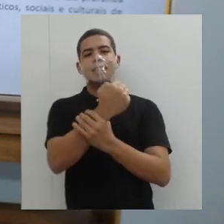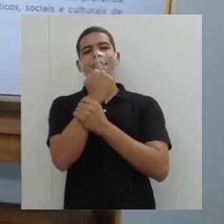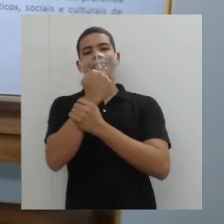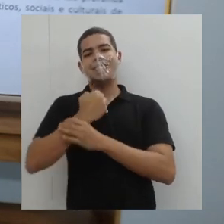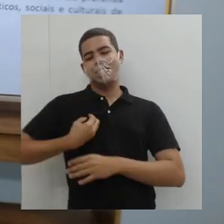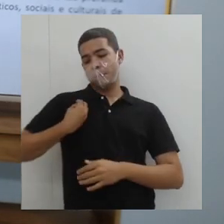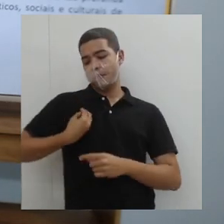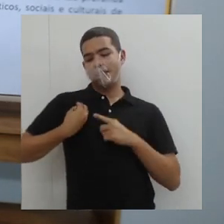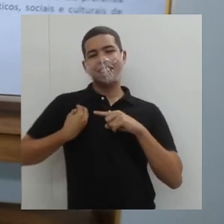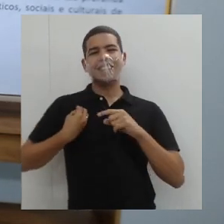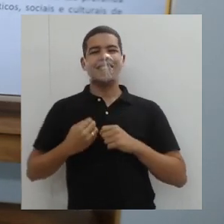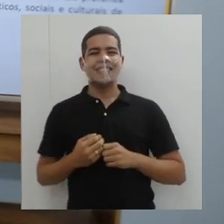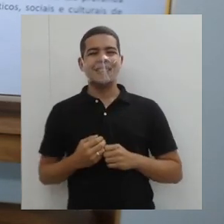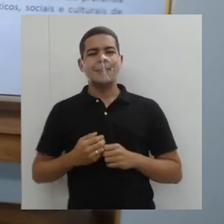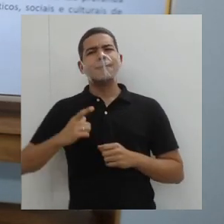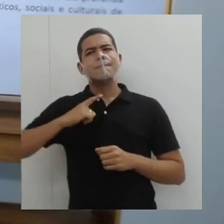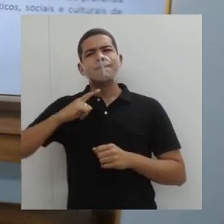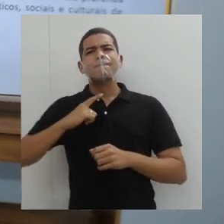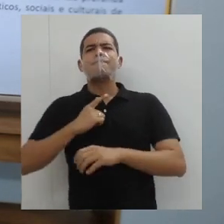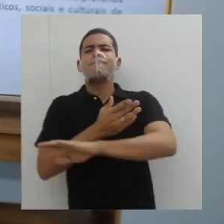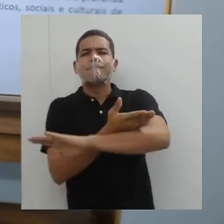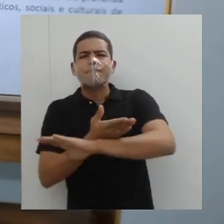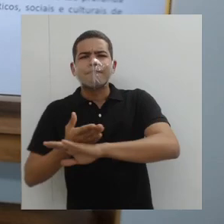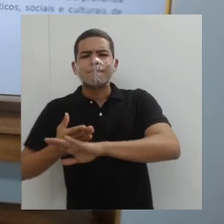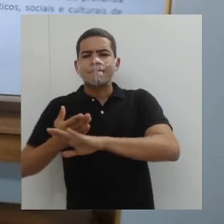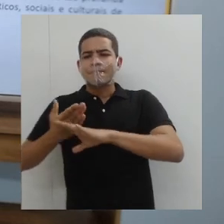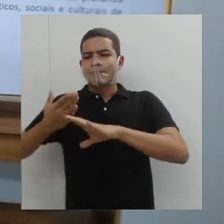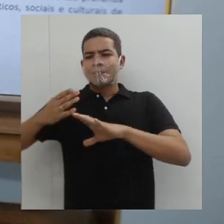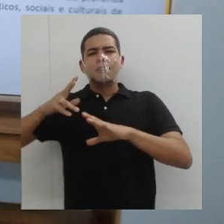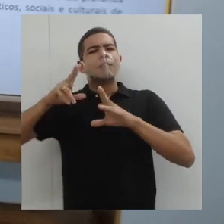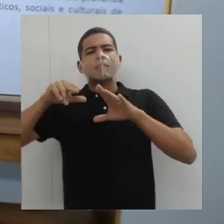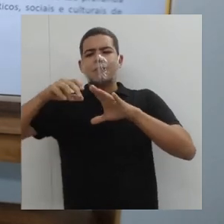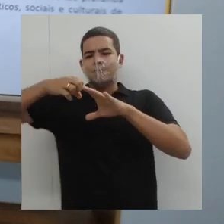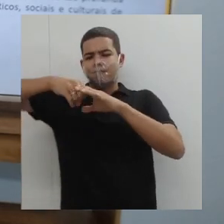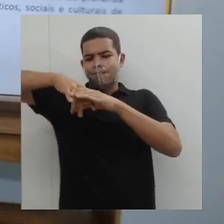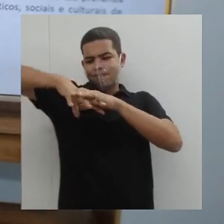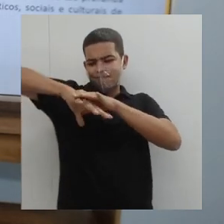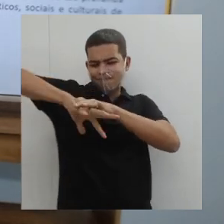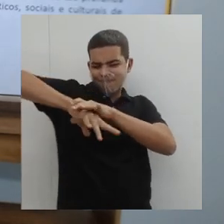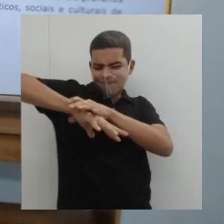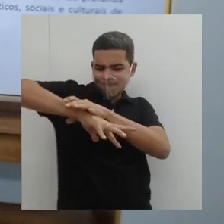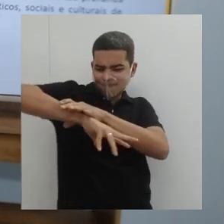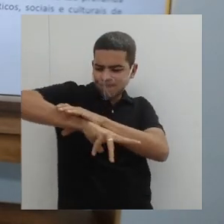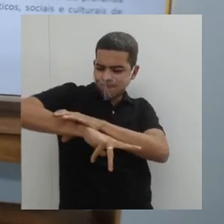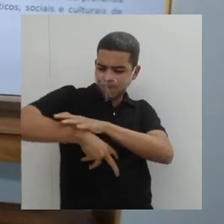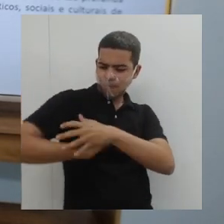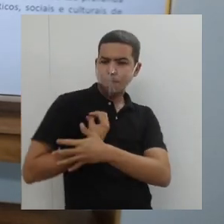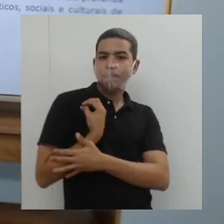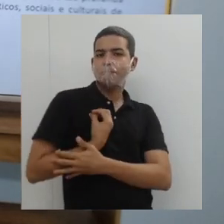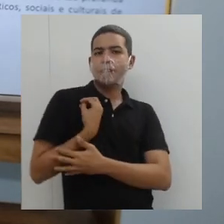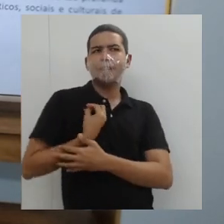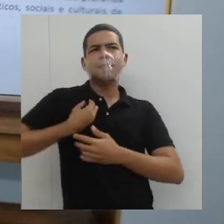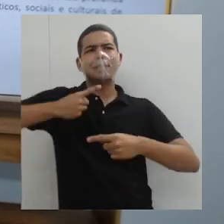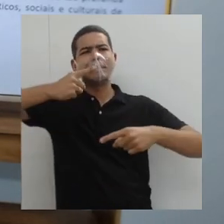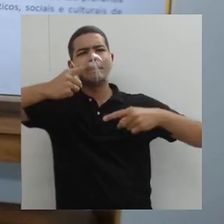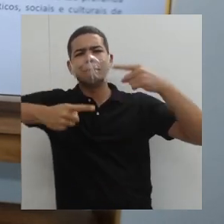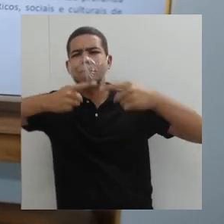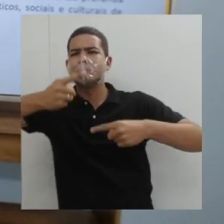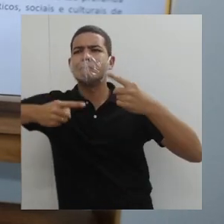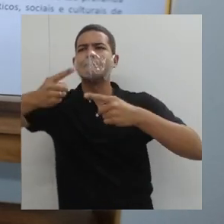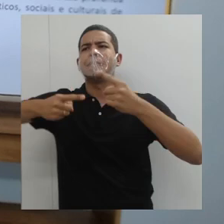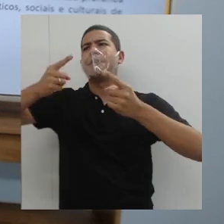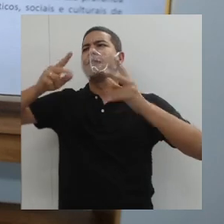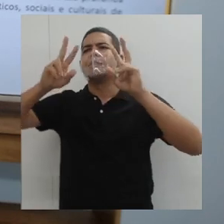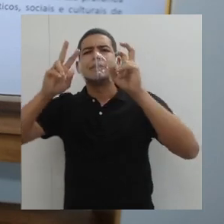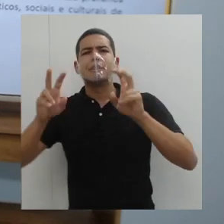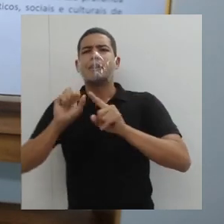é isso? Muitos desses hábitos se enraizam de forma tão profunda em nossa vida que influenciam aspectos políticos, sociais e